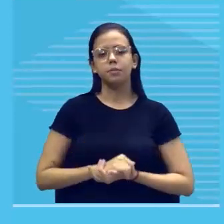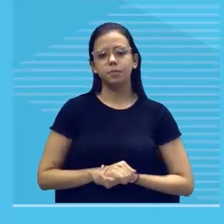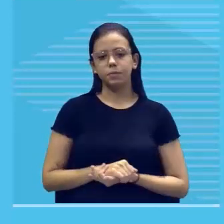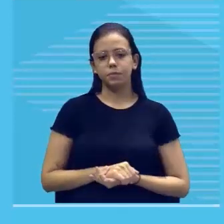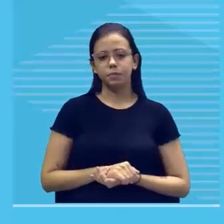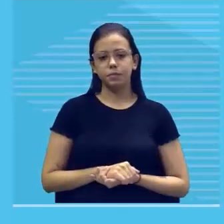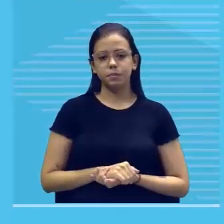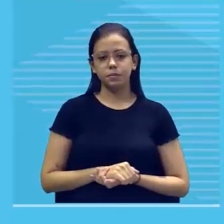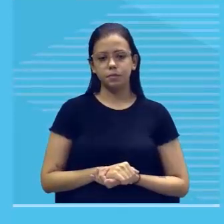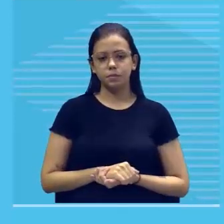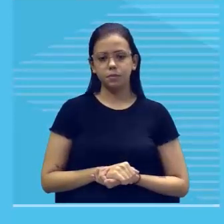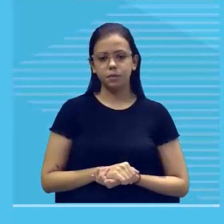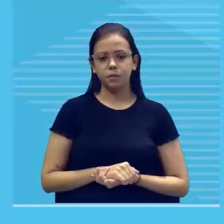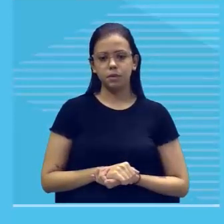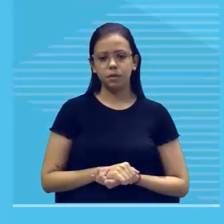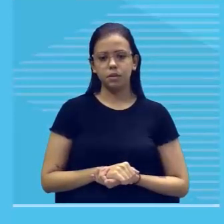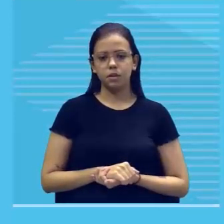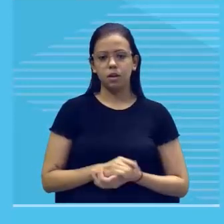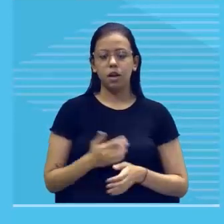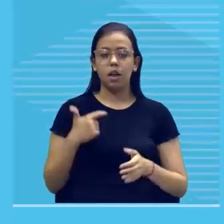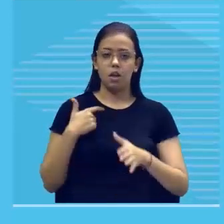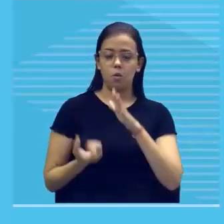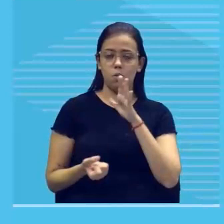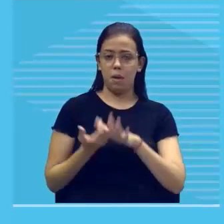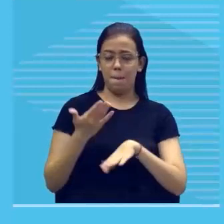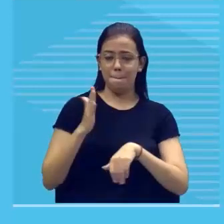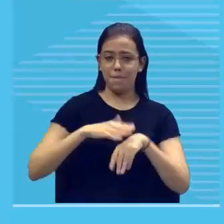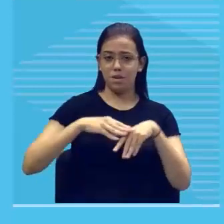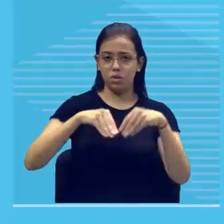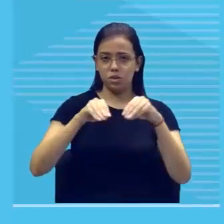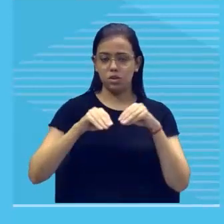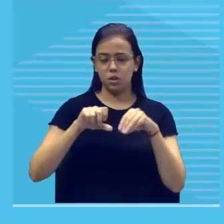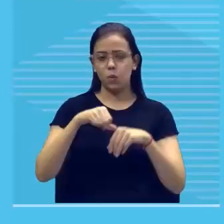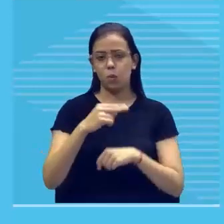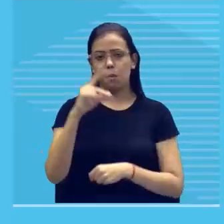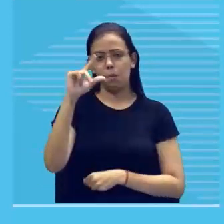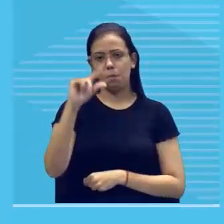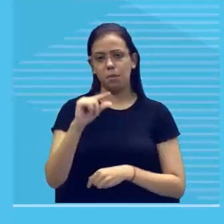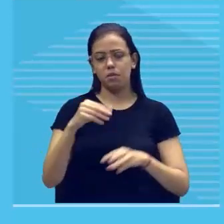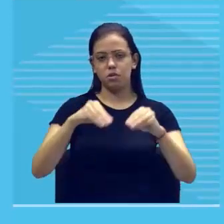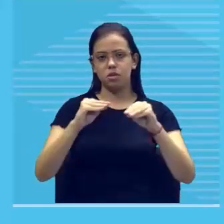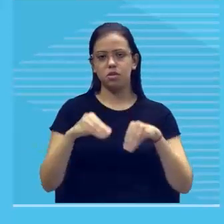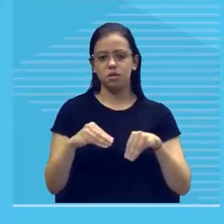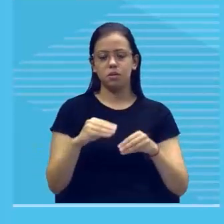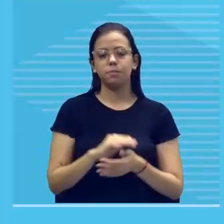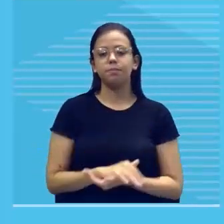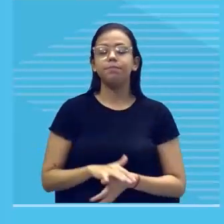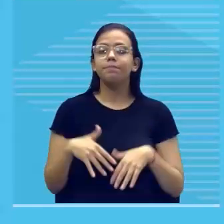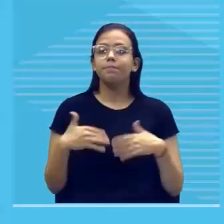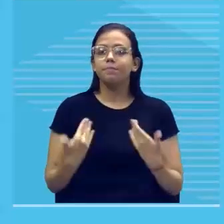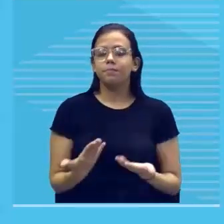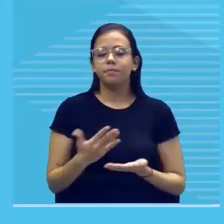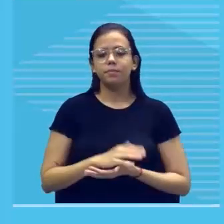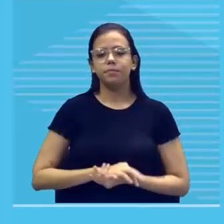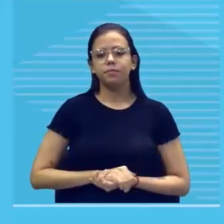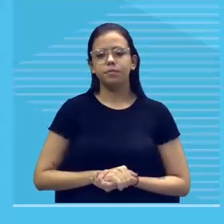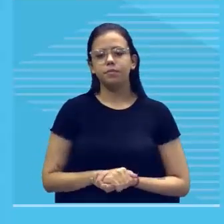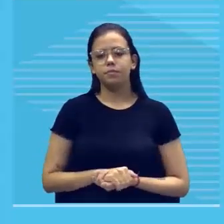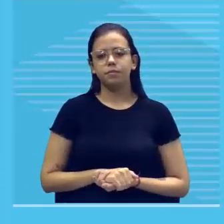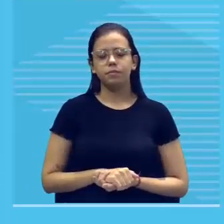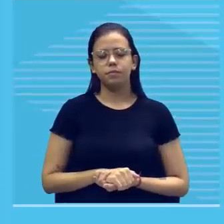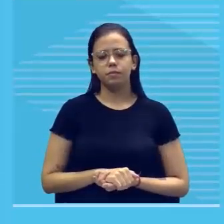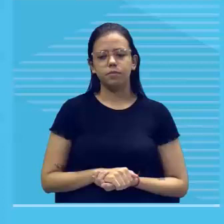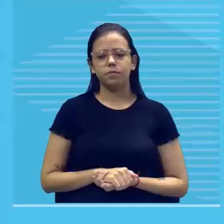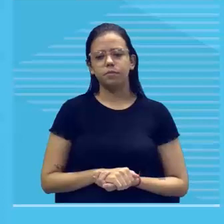e eu vou produzir mais tecidos ou menos tecidos Diz aí para mim